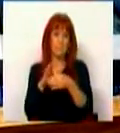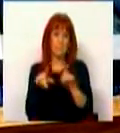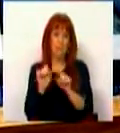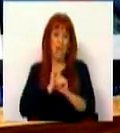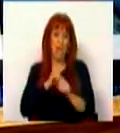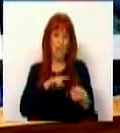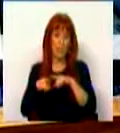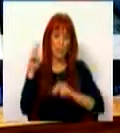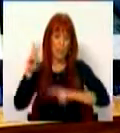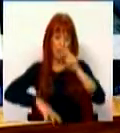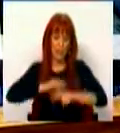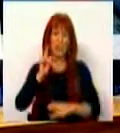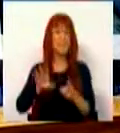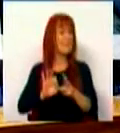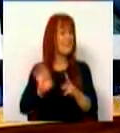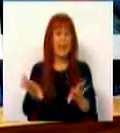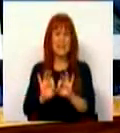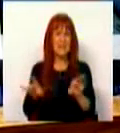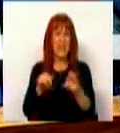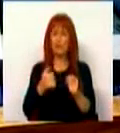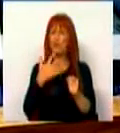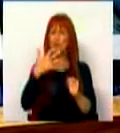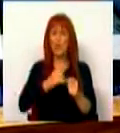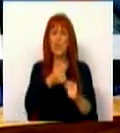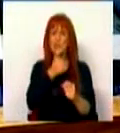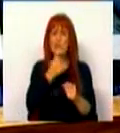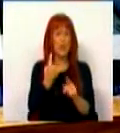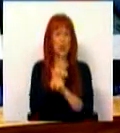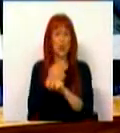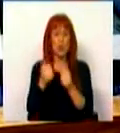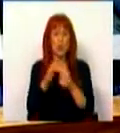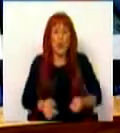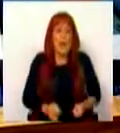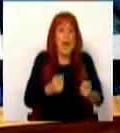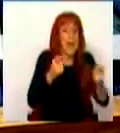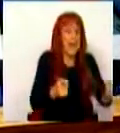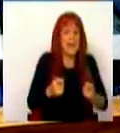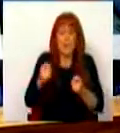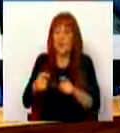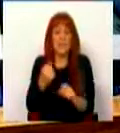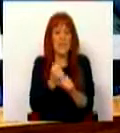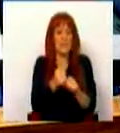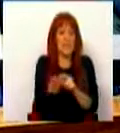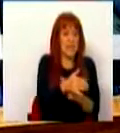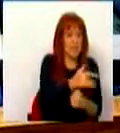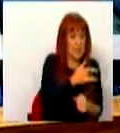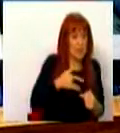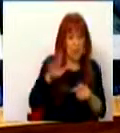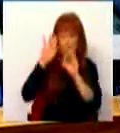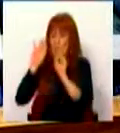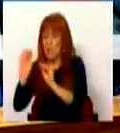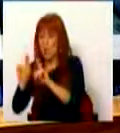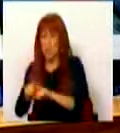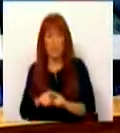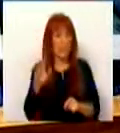nossa política fiscal, como todas as medidas de investimento no Serviço Nacional de Saúde, na educação,